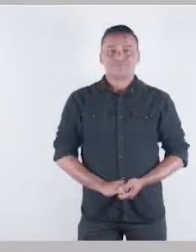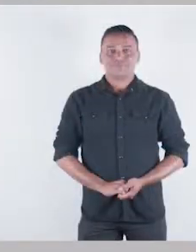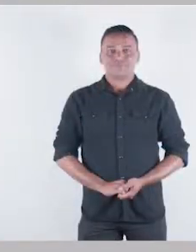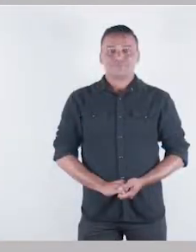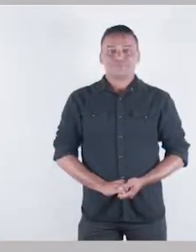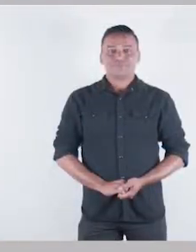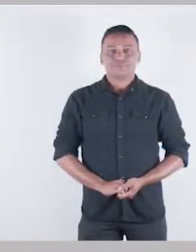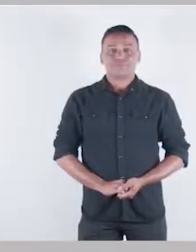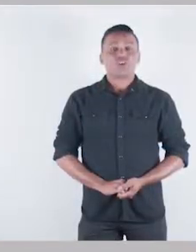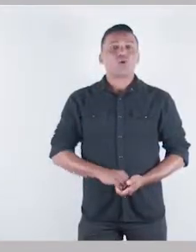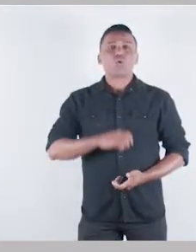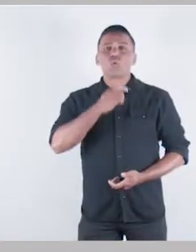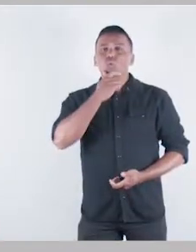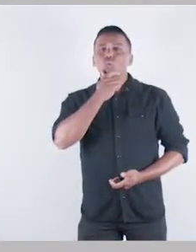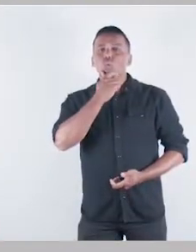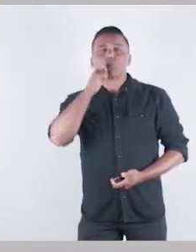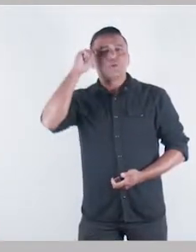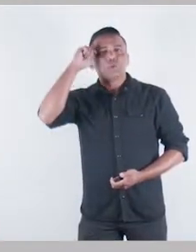Um neguinho sem noção.